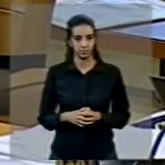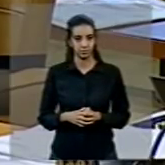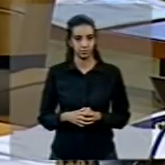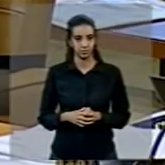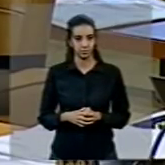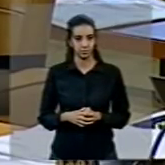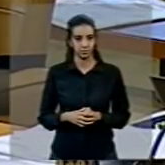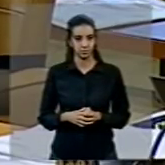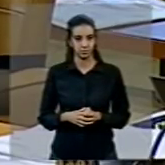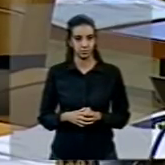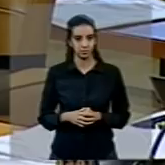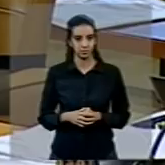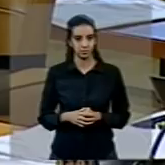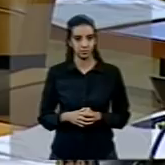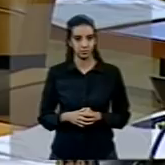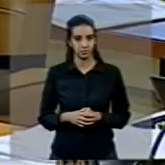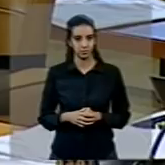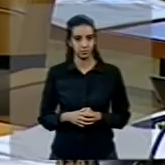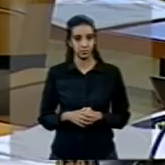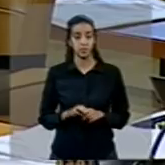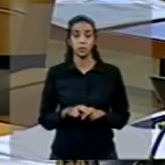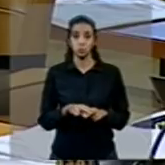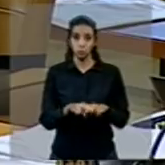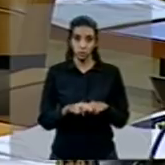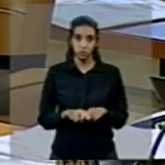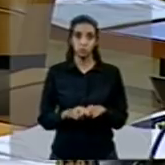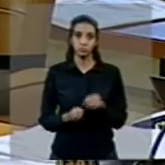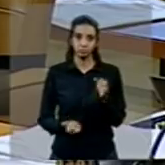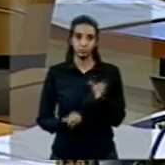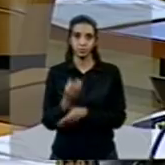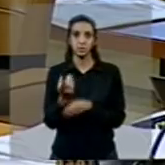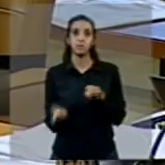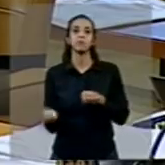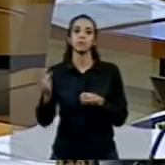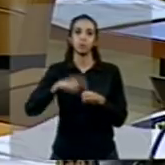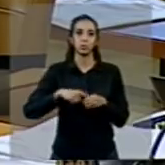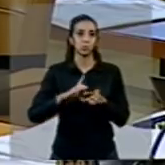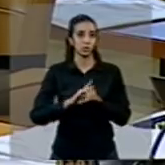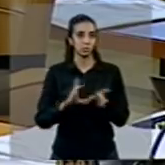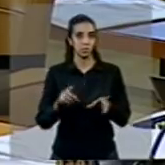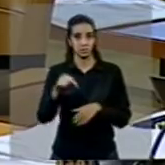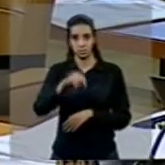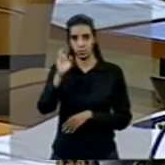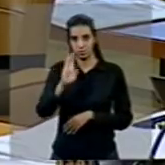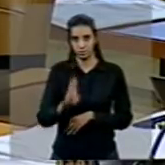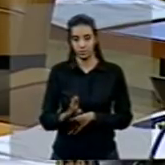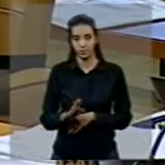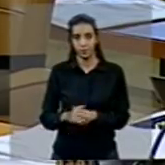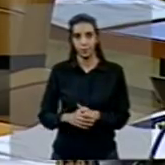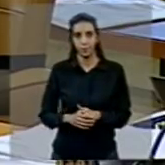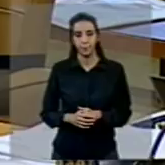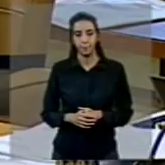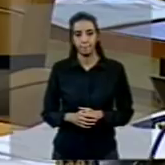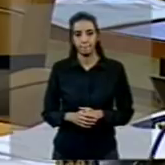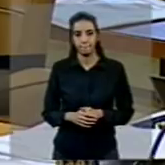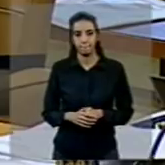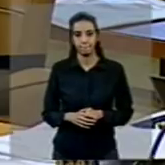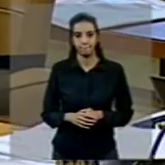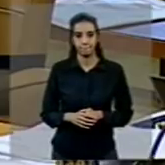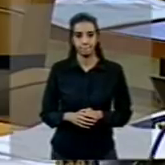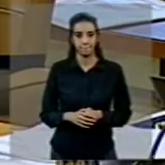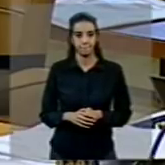promoveu, do ponto de vista constitucional e político, a redemocratização no Brasil, e reproduzo aqui